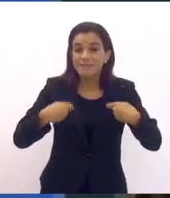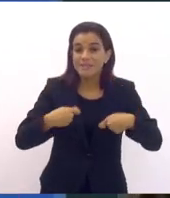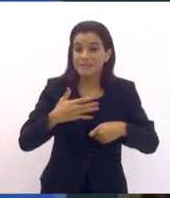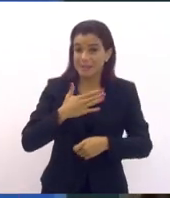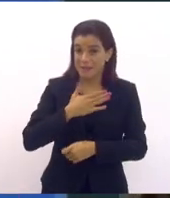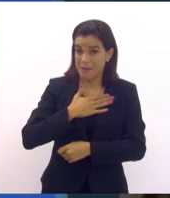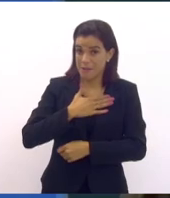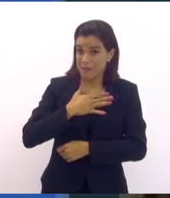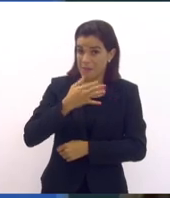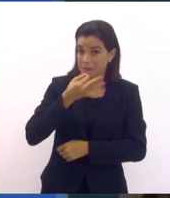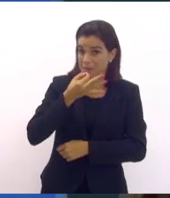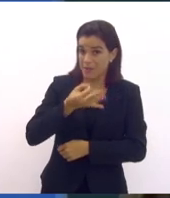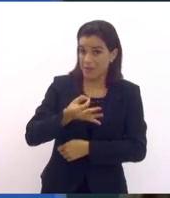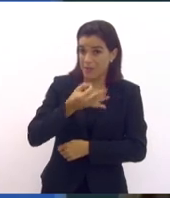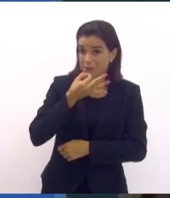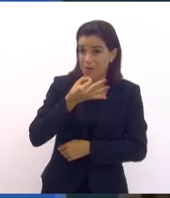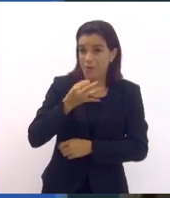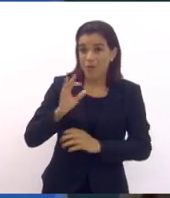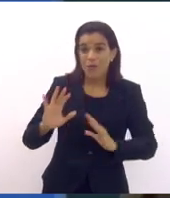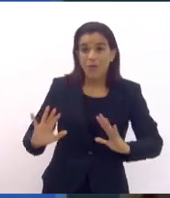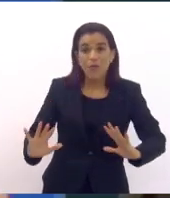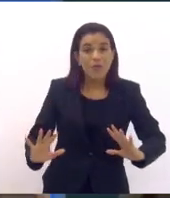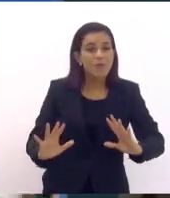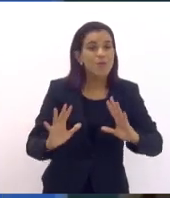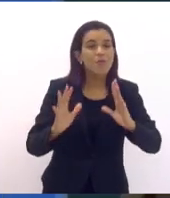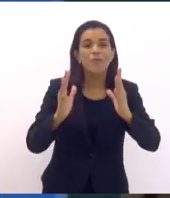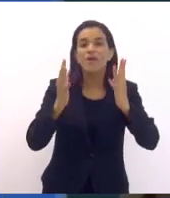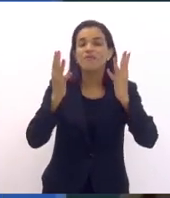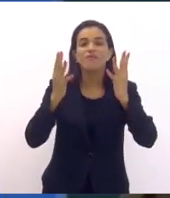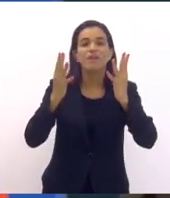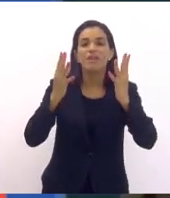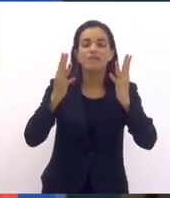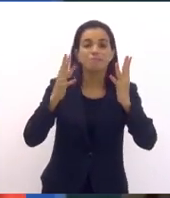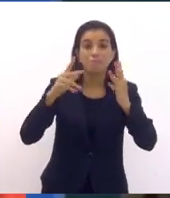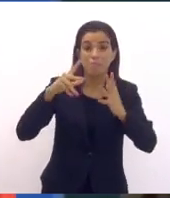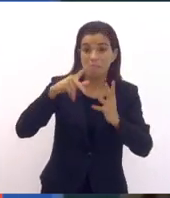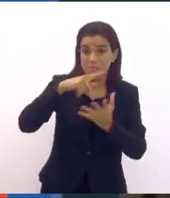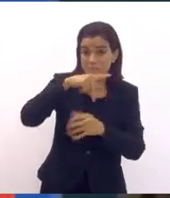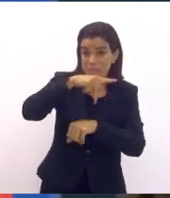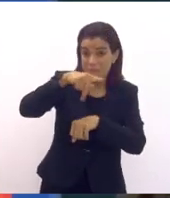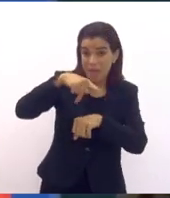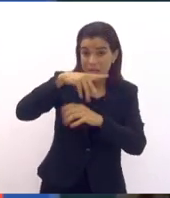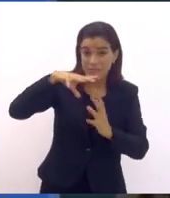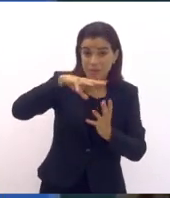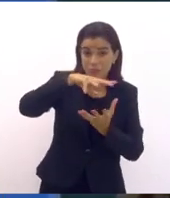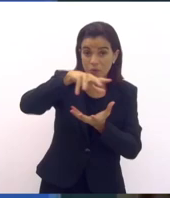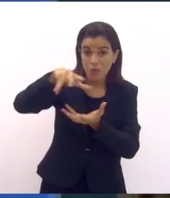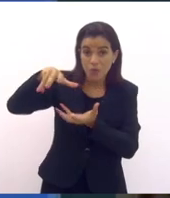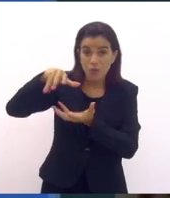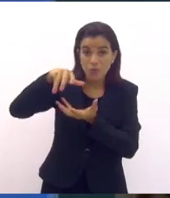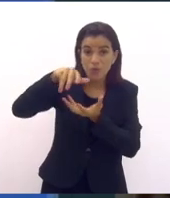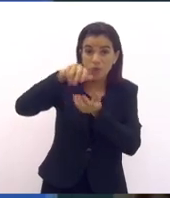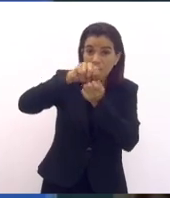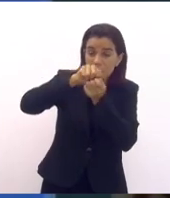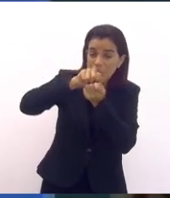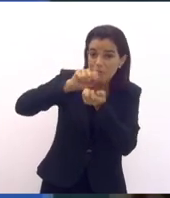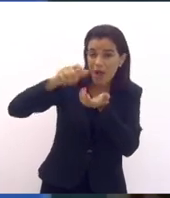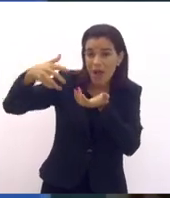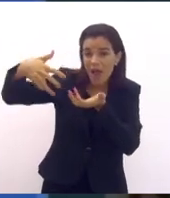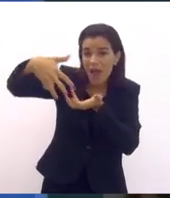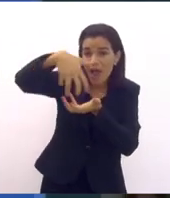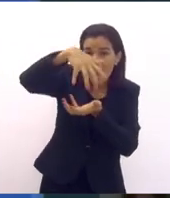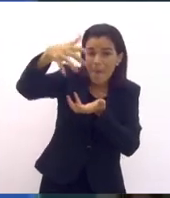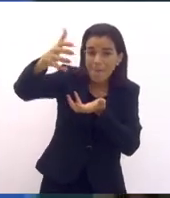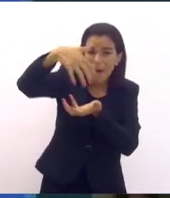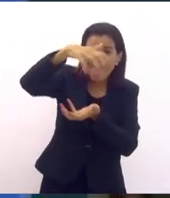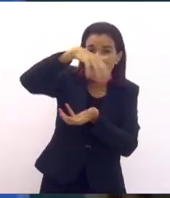opinião um evento para outros países também outros lugares Devia ser para o mundo inteiro para que as